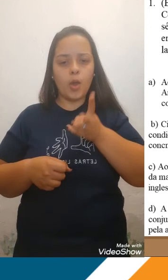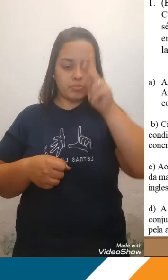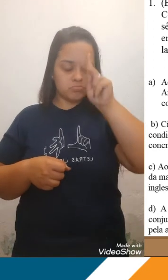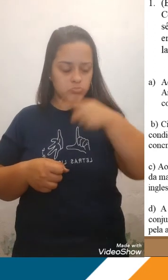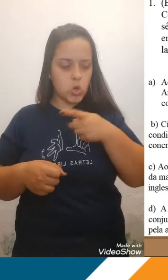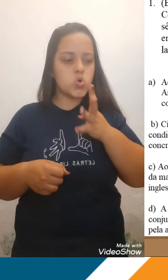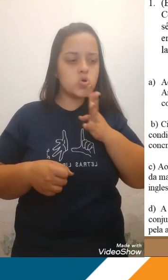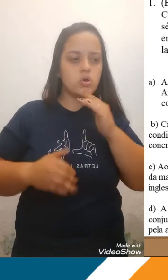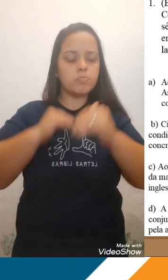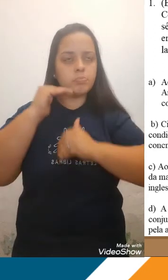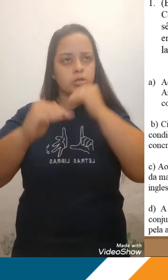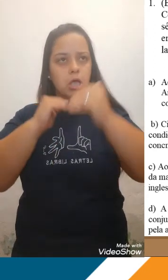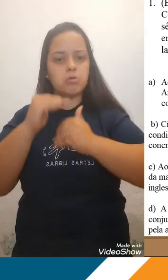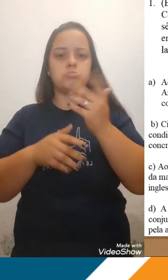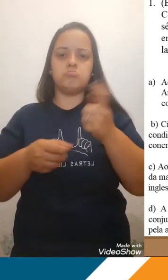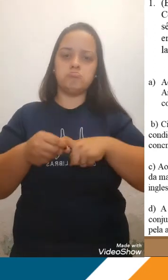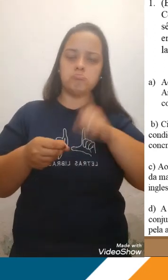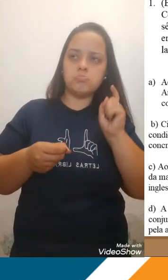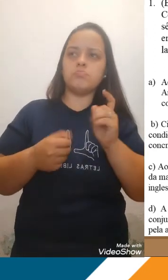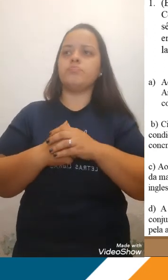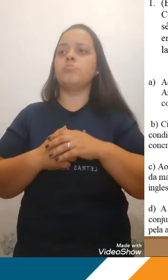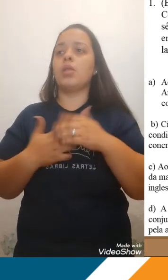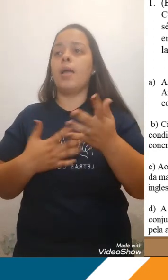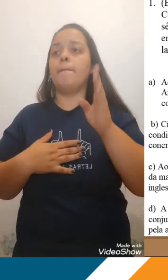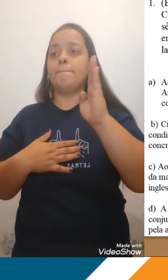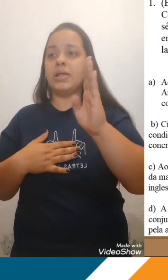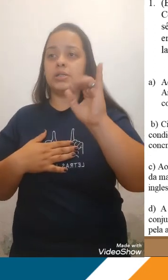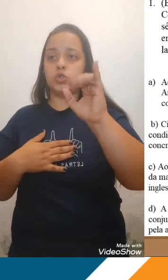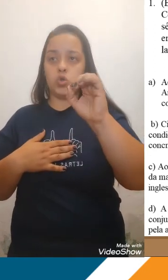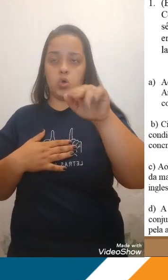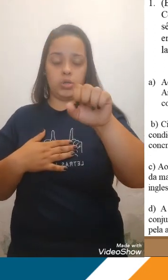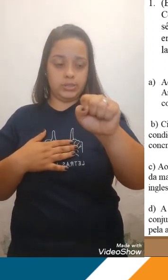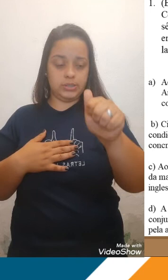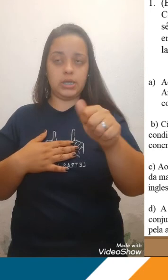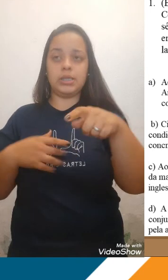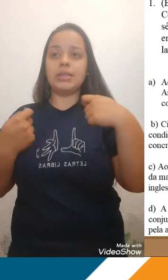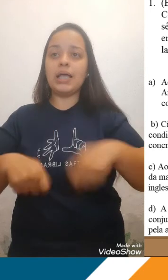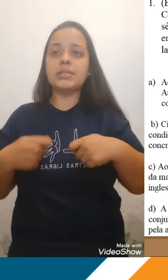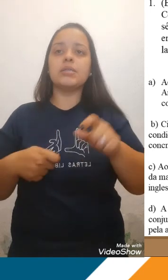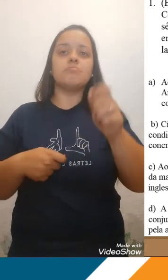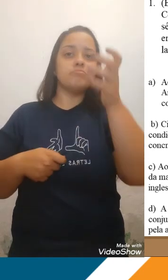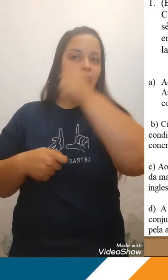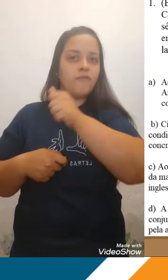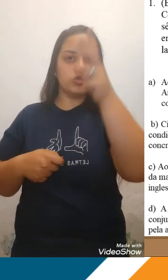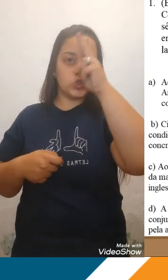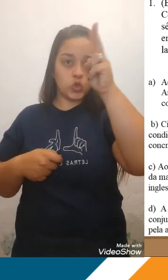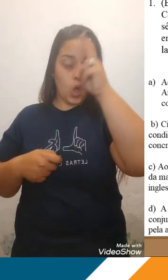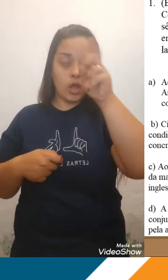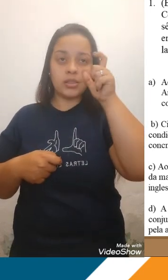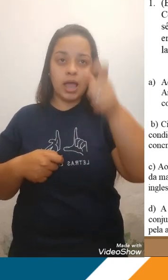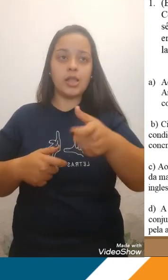demandas particulares no processo de emancipação. Alternativa B. Ciosa da necessidade de manter a salvo seus